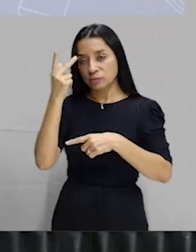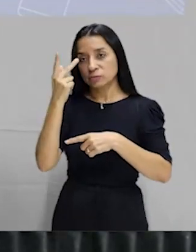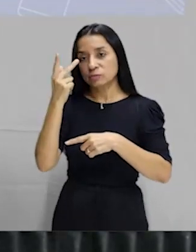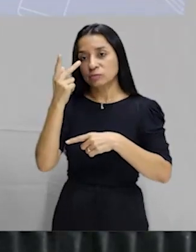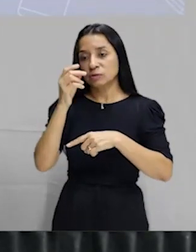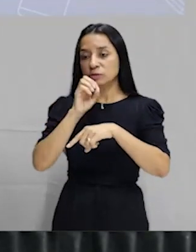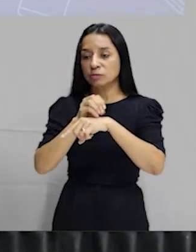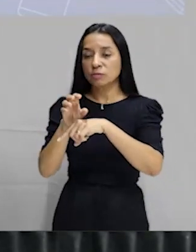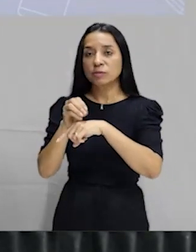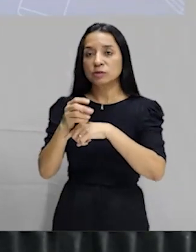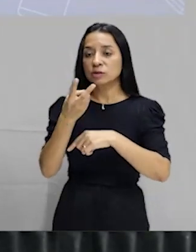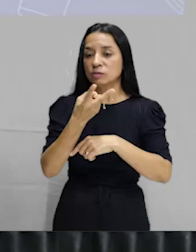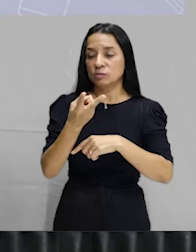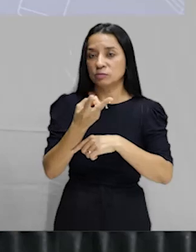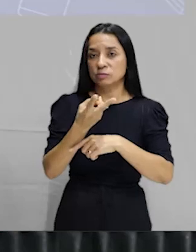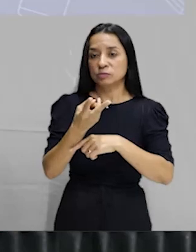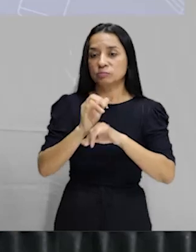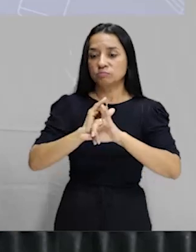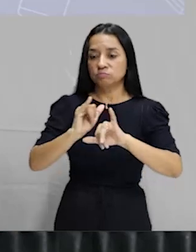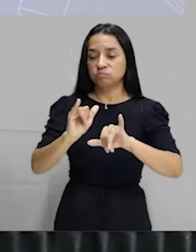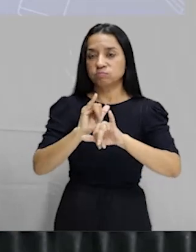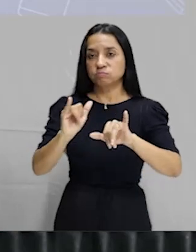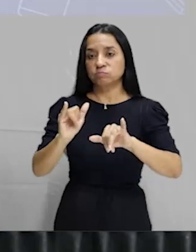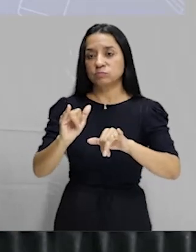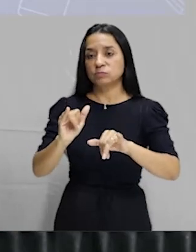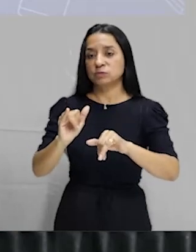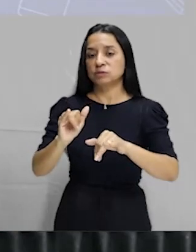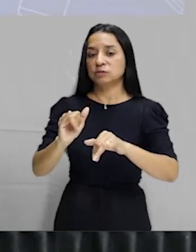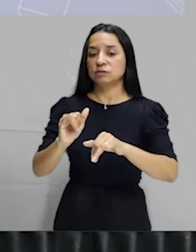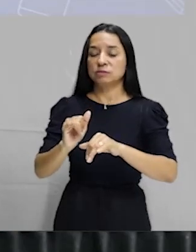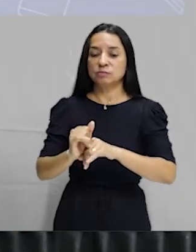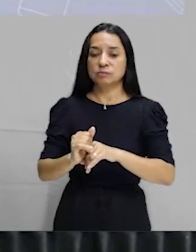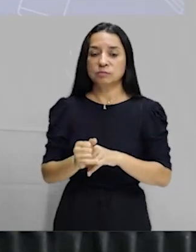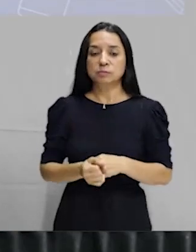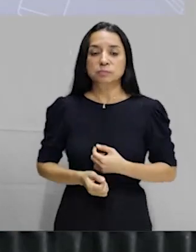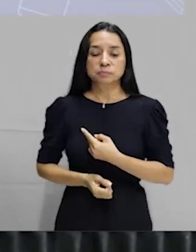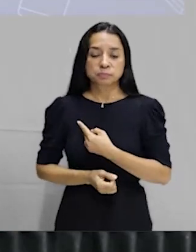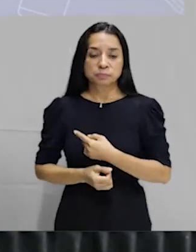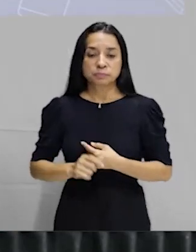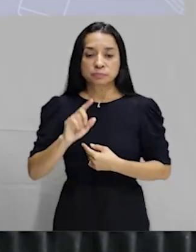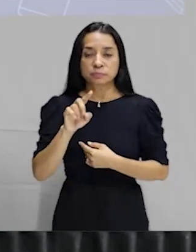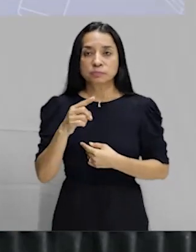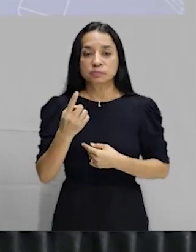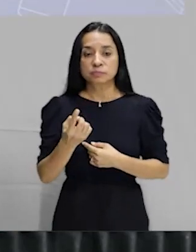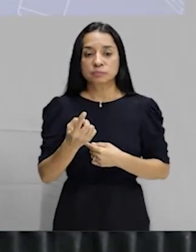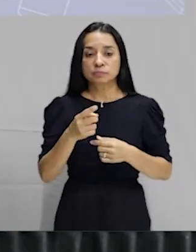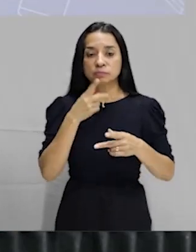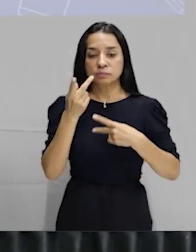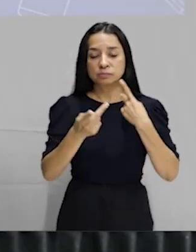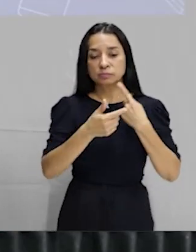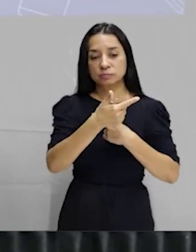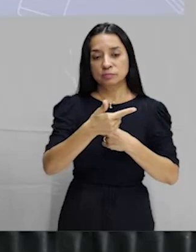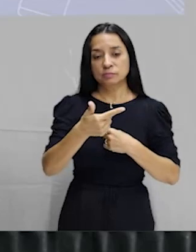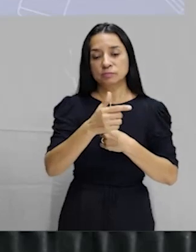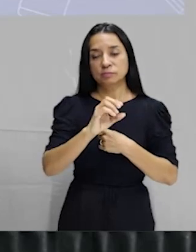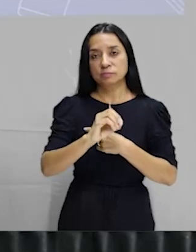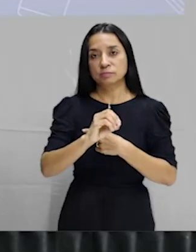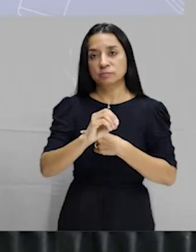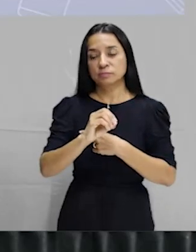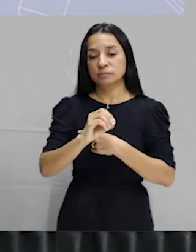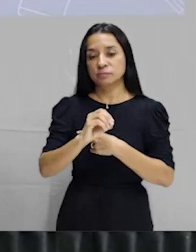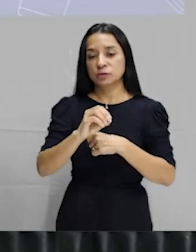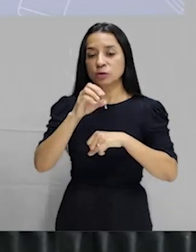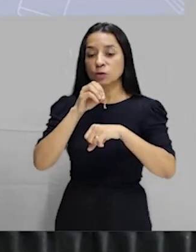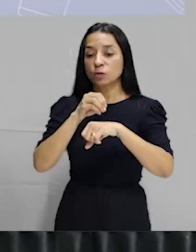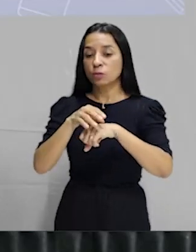quanto a verdadeira, tá? Então, começamos por ela. Depois ele disse, né, que 220 compartilharam a